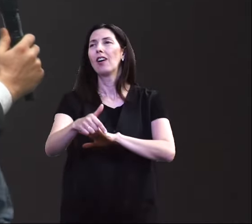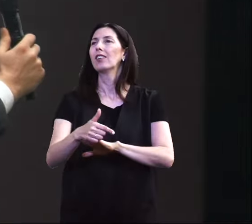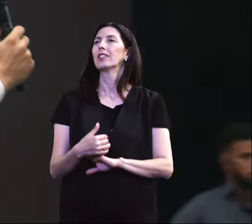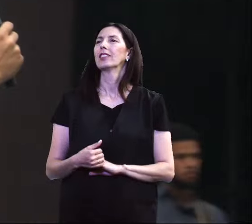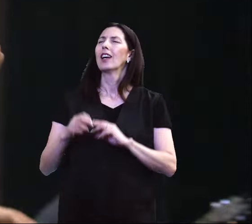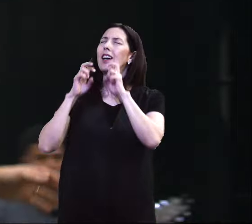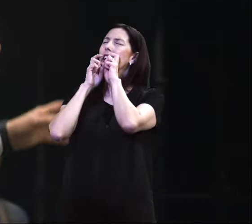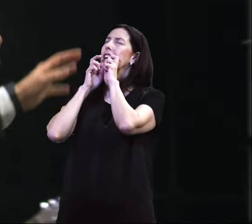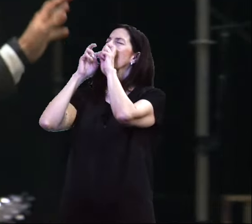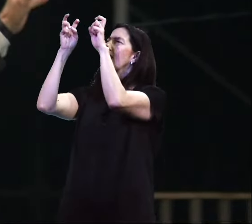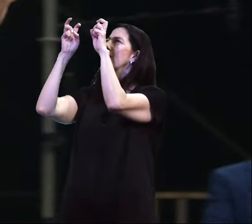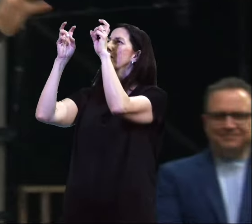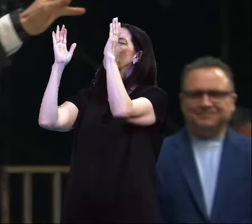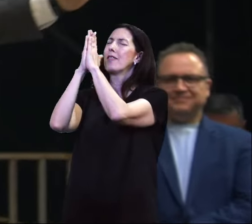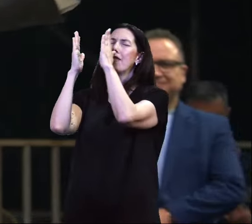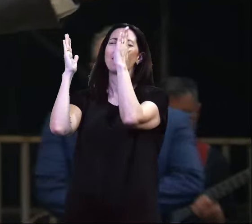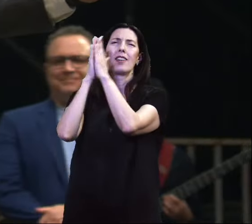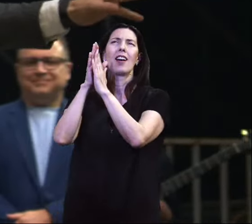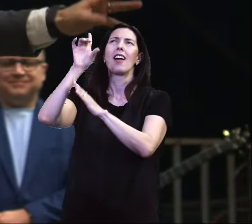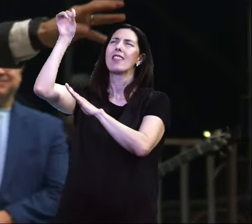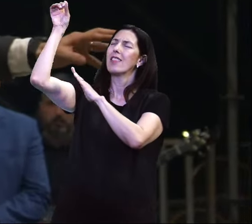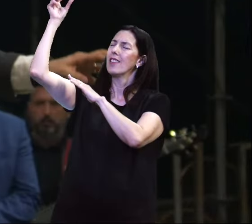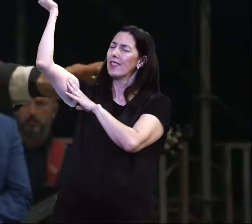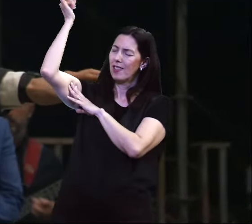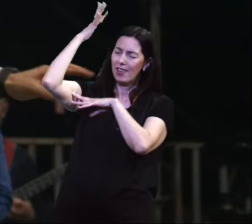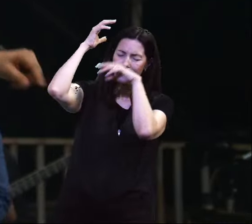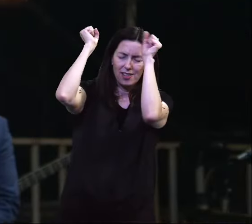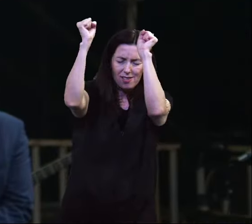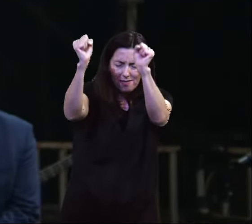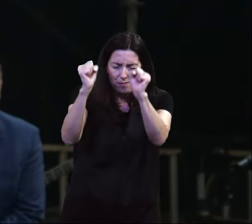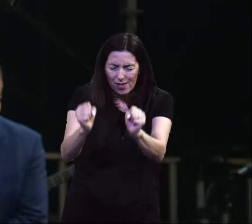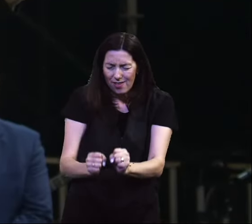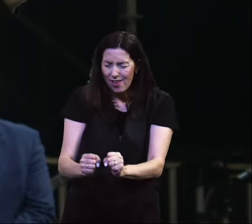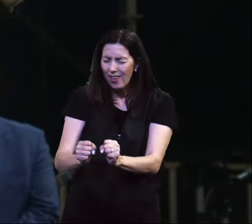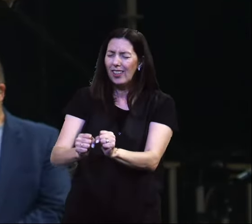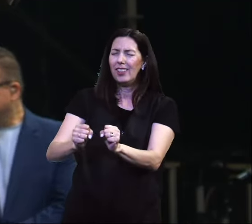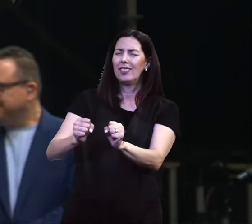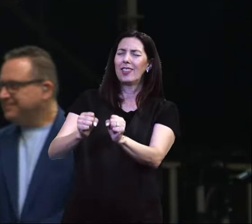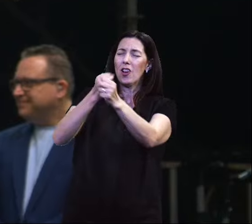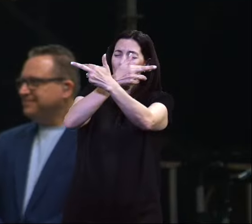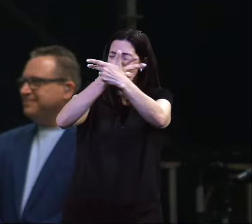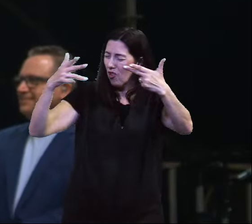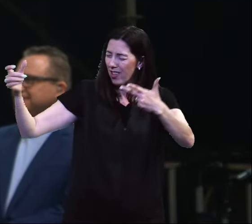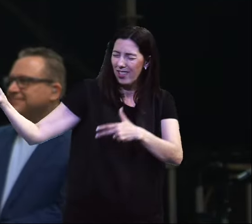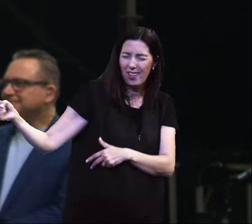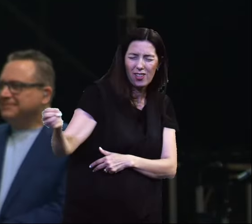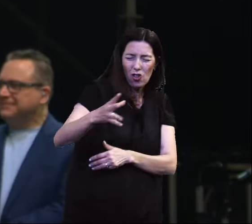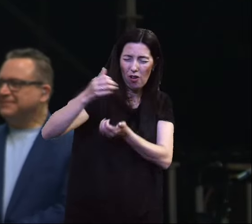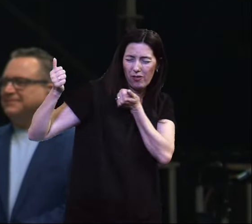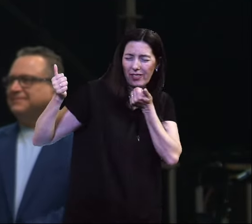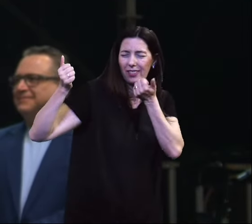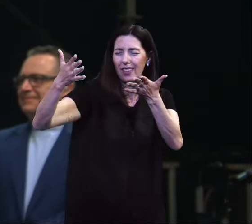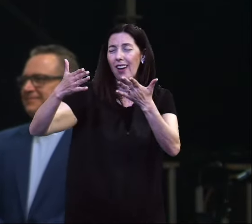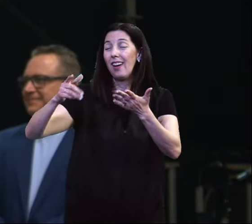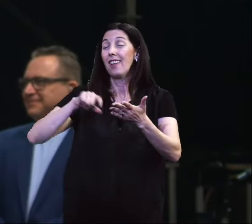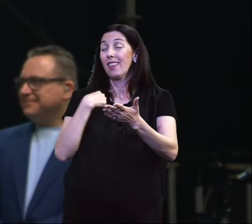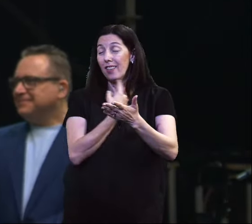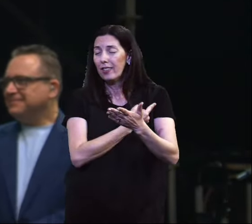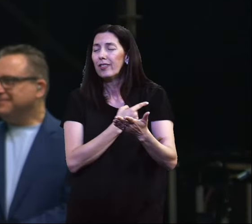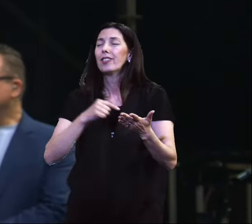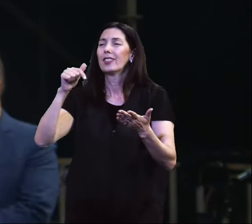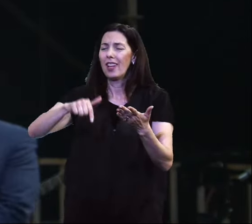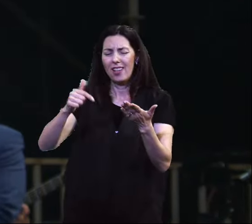por isso. Deus, derrama a tua graça e o teu poder. Faz algo que vamos contar nos